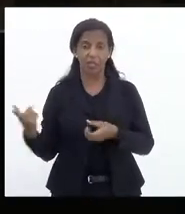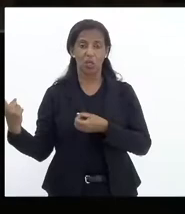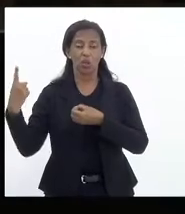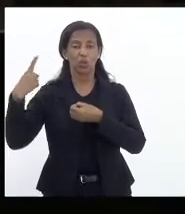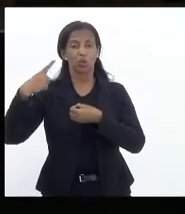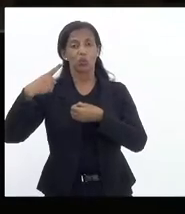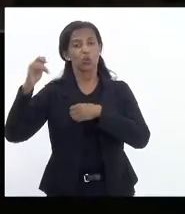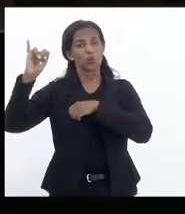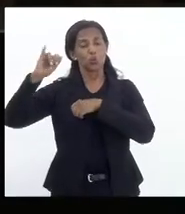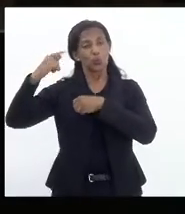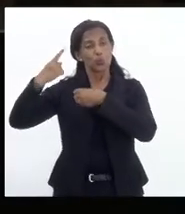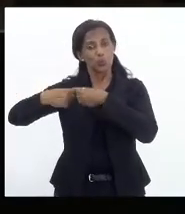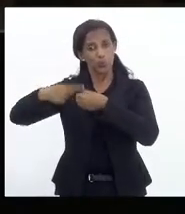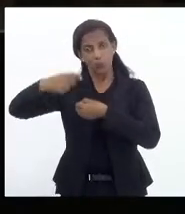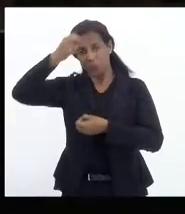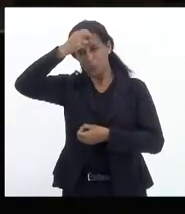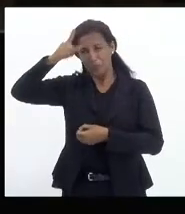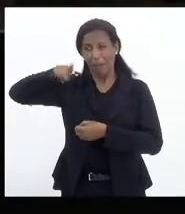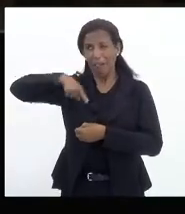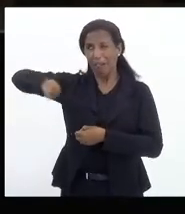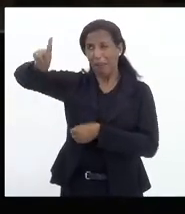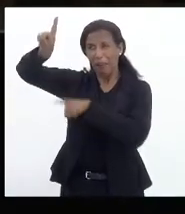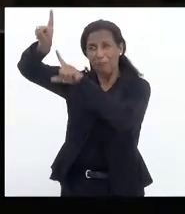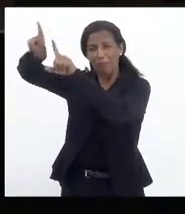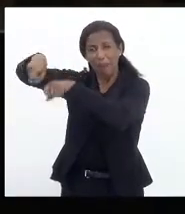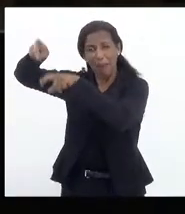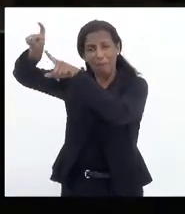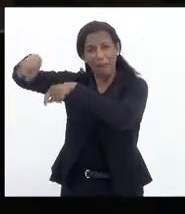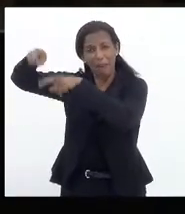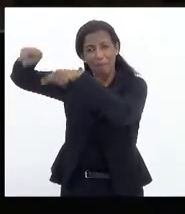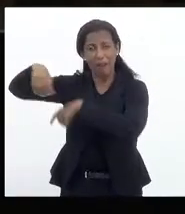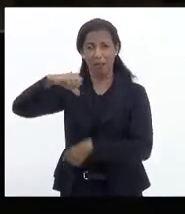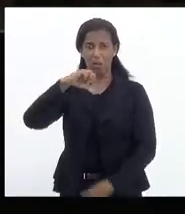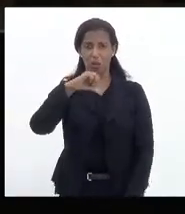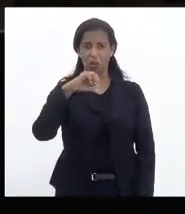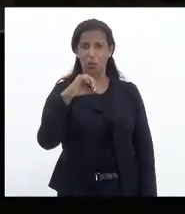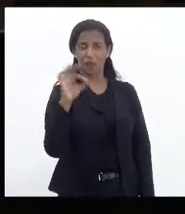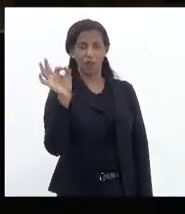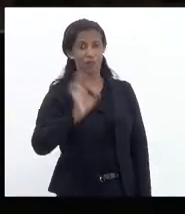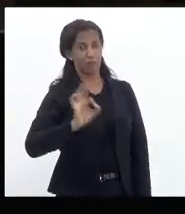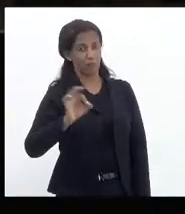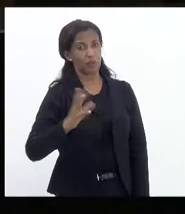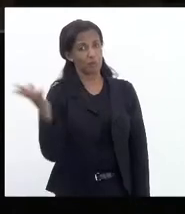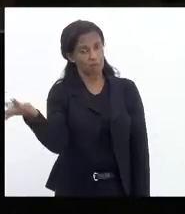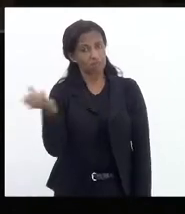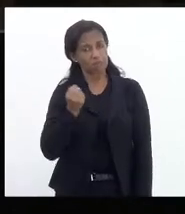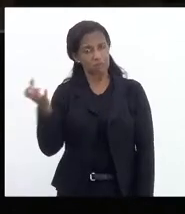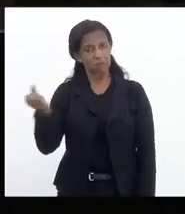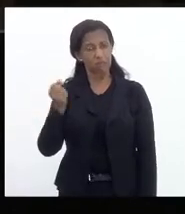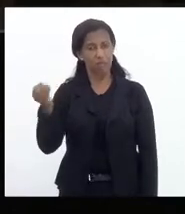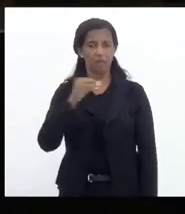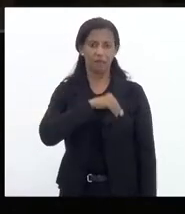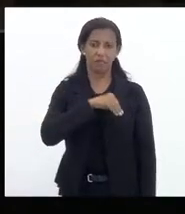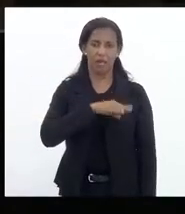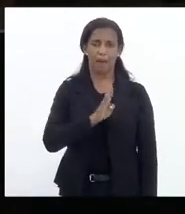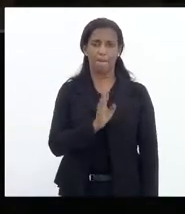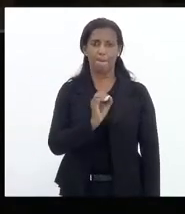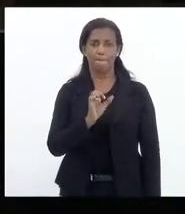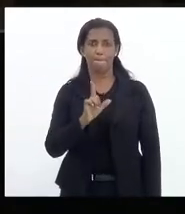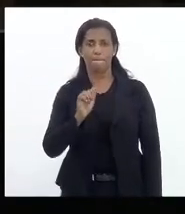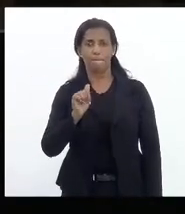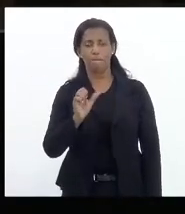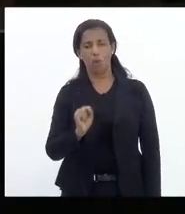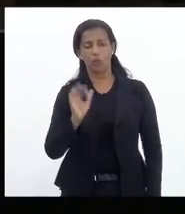municípios do Nordeste daqueles do interior noventa porcento recebiam o bolsa família ele tá postando